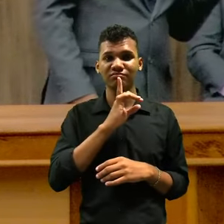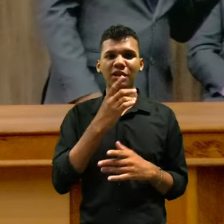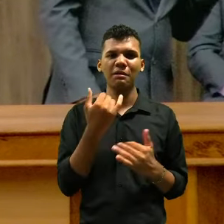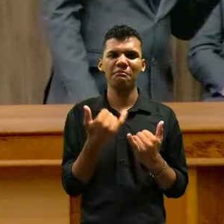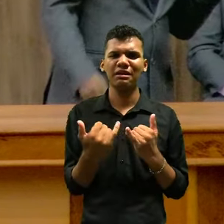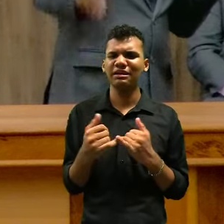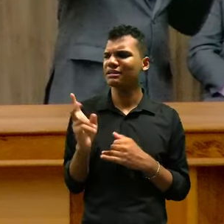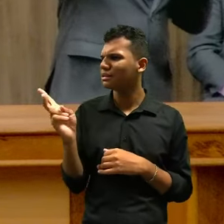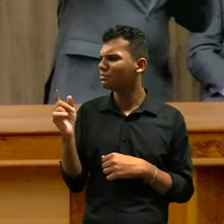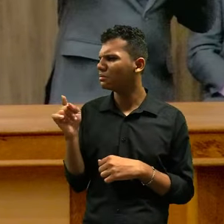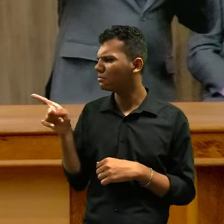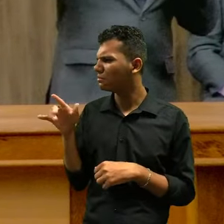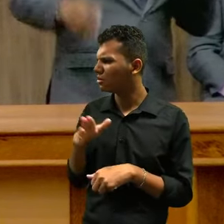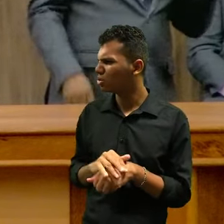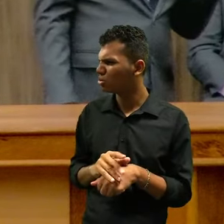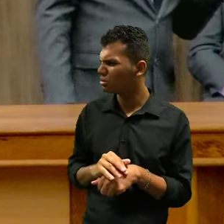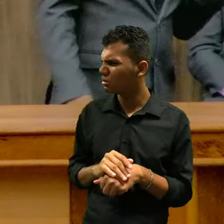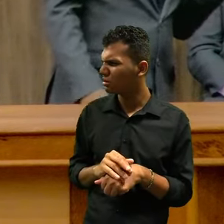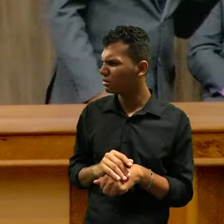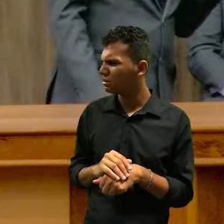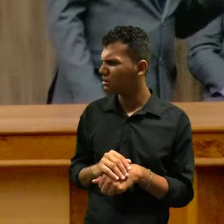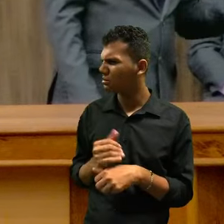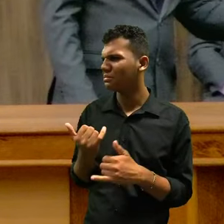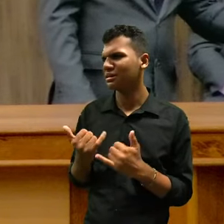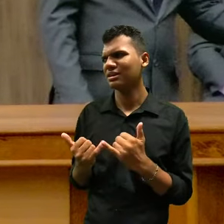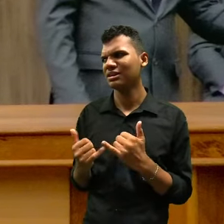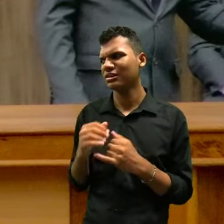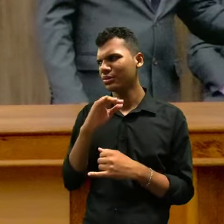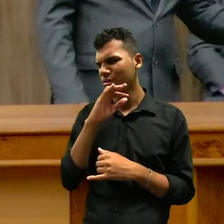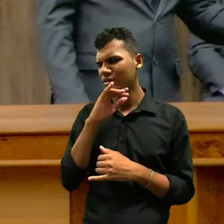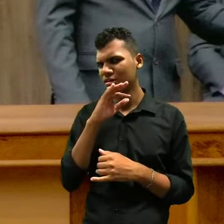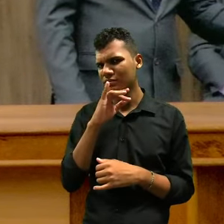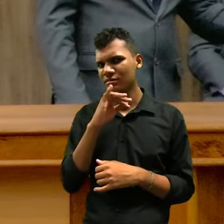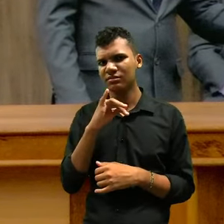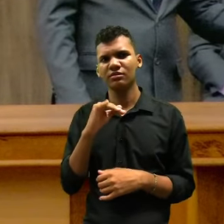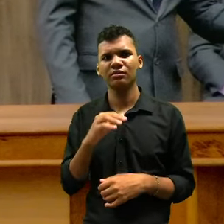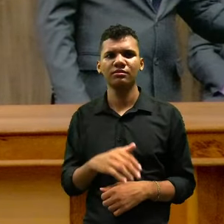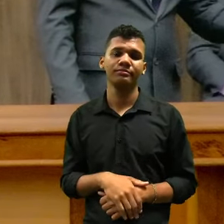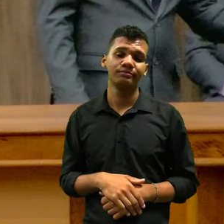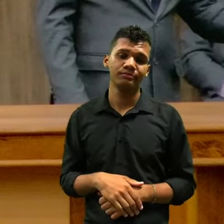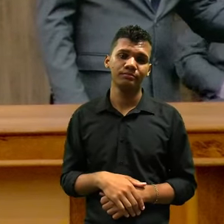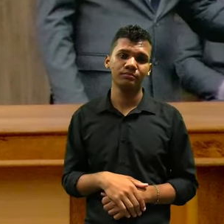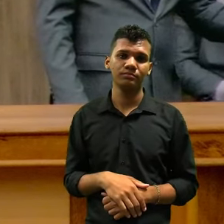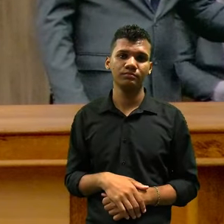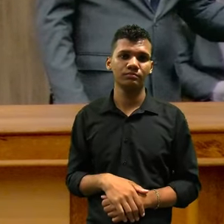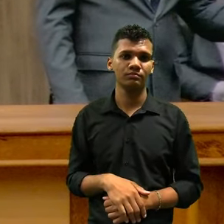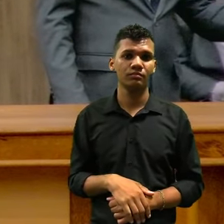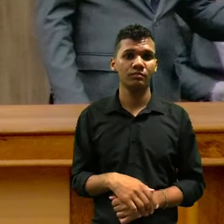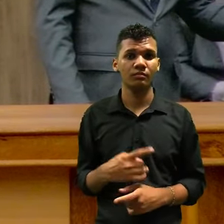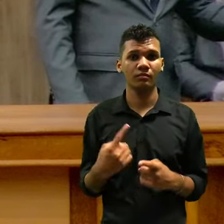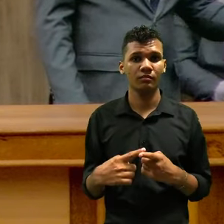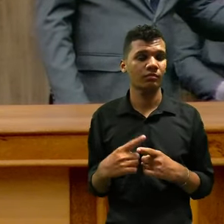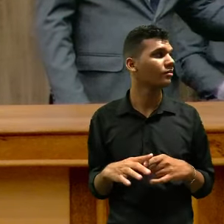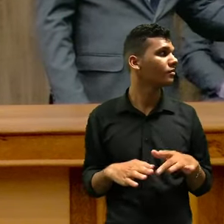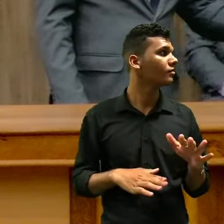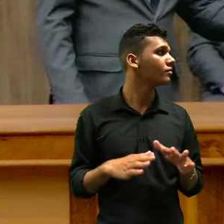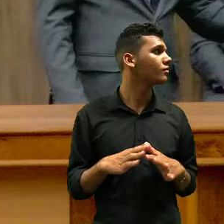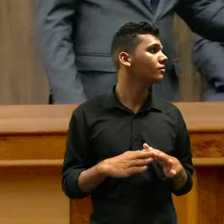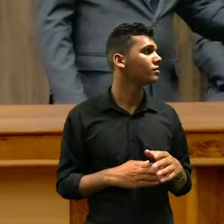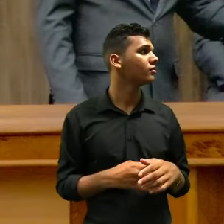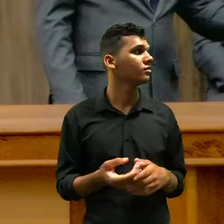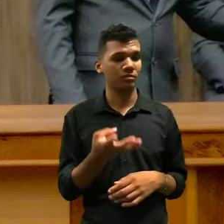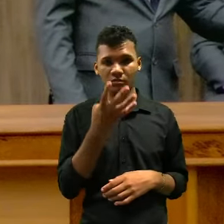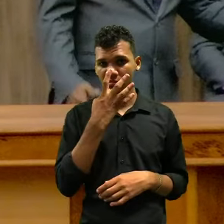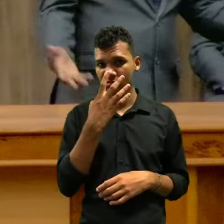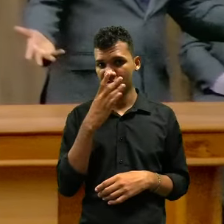tempo todo parece que pegou malária no Pará a a raiz isso é uma coisa interessante porque a raiz ela quer